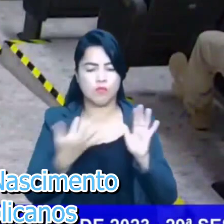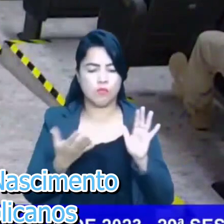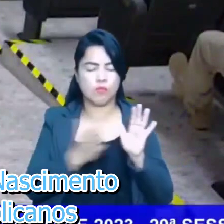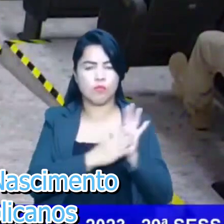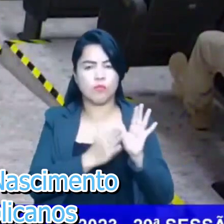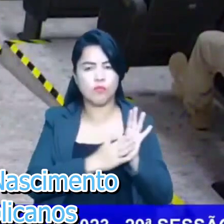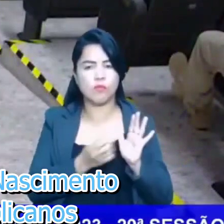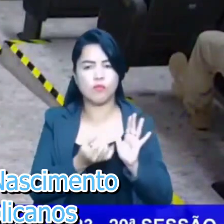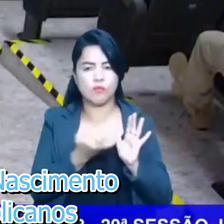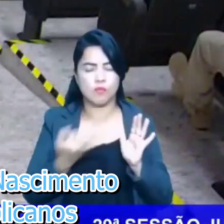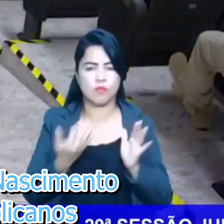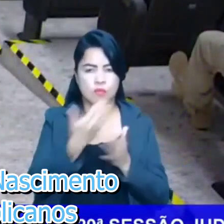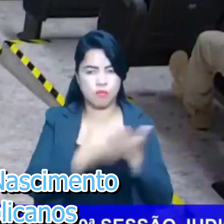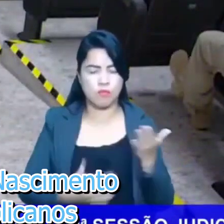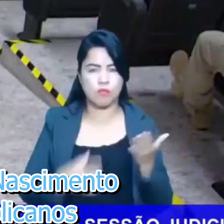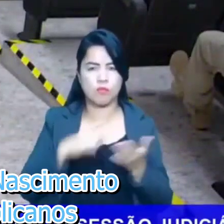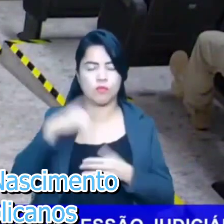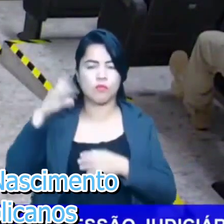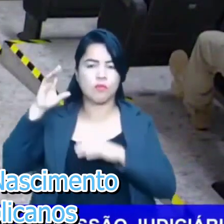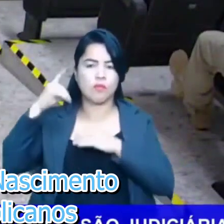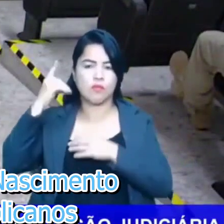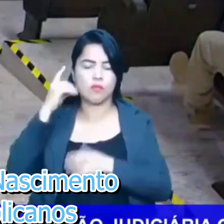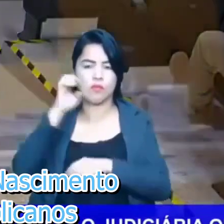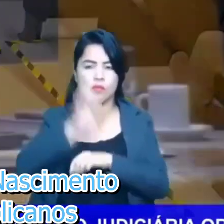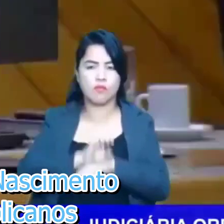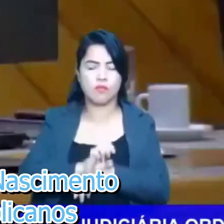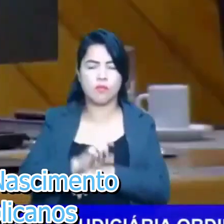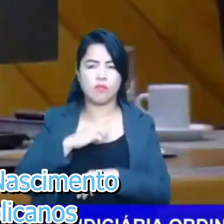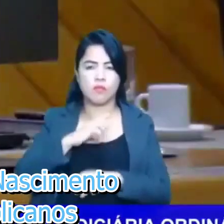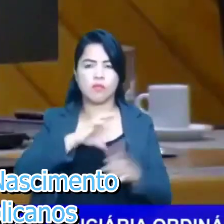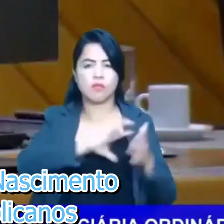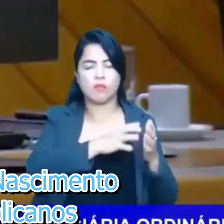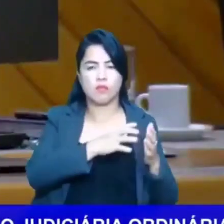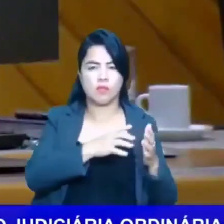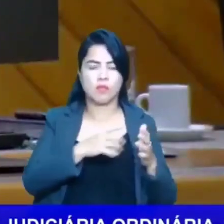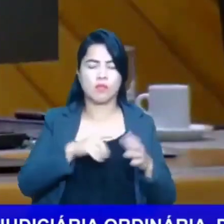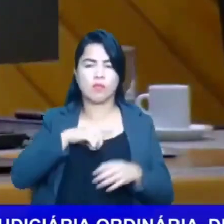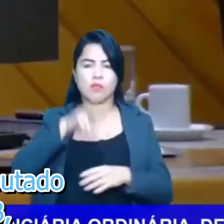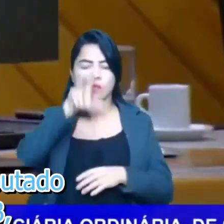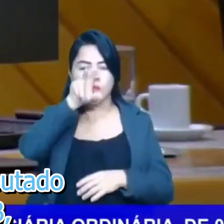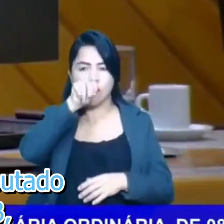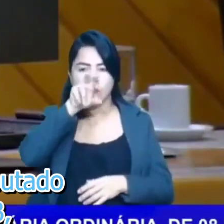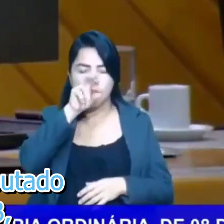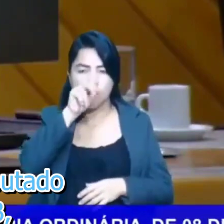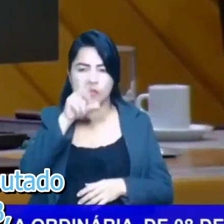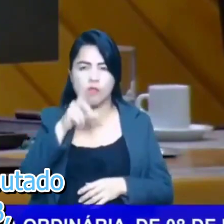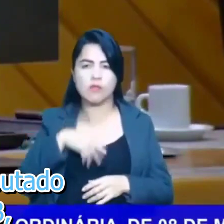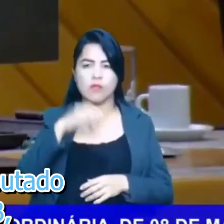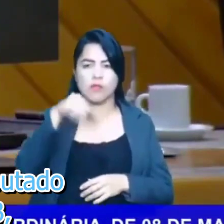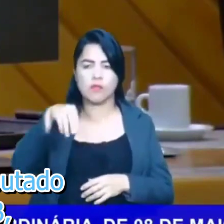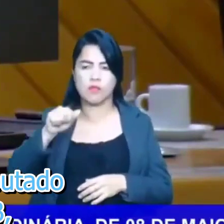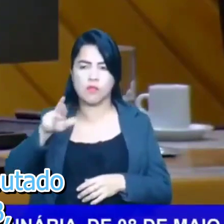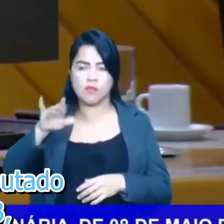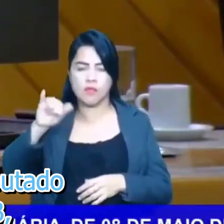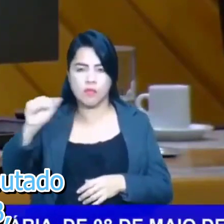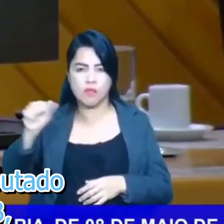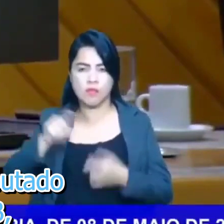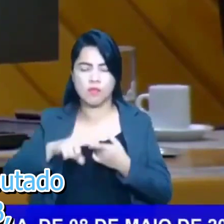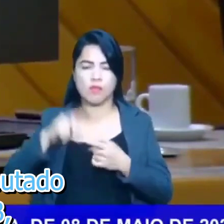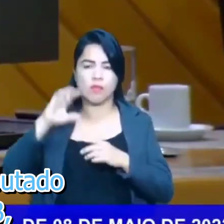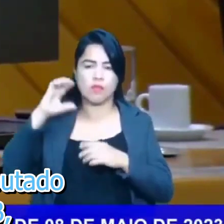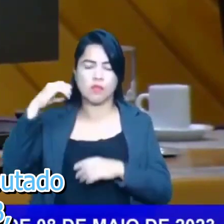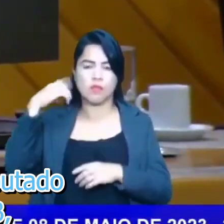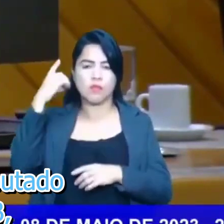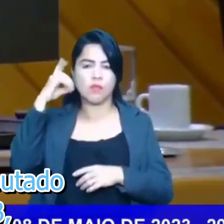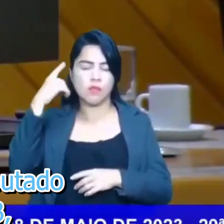Lúcia Bahia do Nascimento, concorreu ao cargo de deputada estadual pelo Republicanos, e de Maria Trindade da Silva Ramos, concorreu ao cargo de deputada estadual pelo